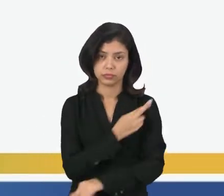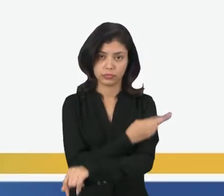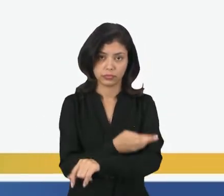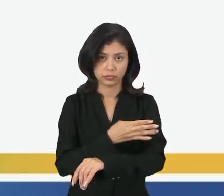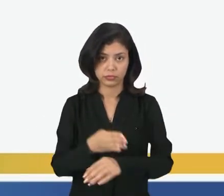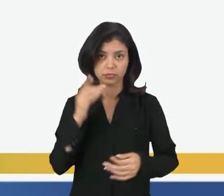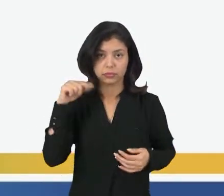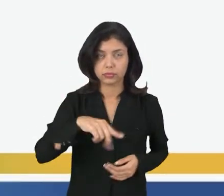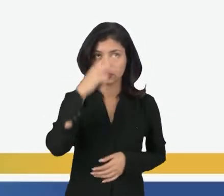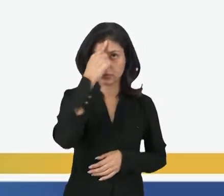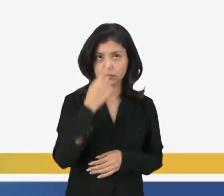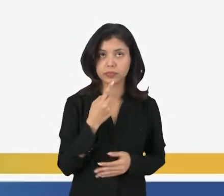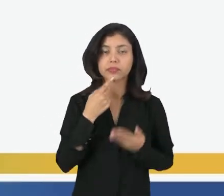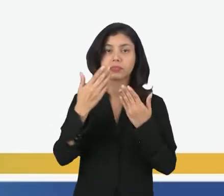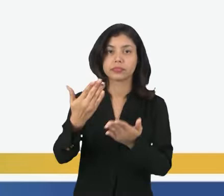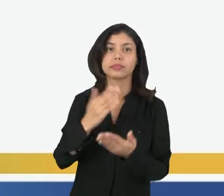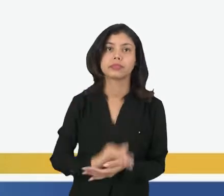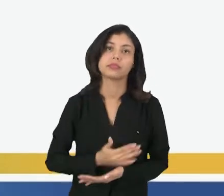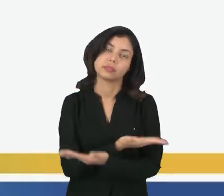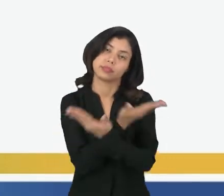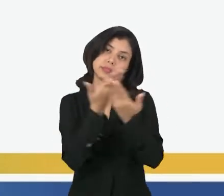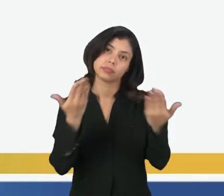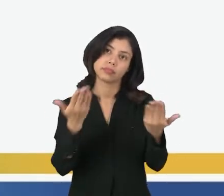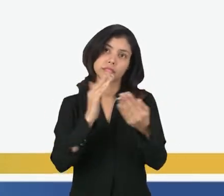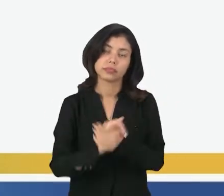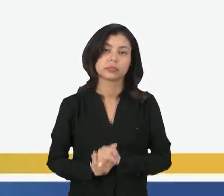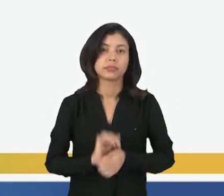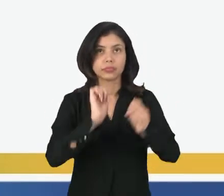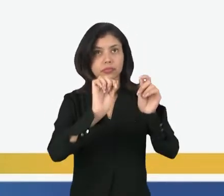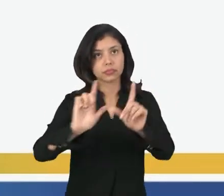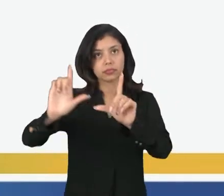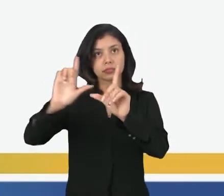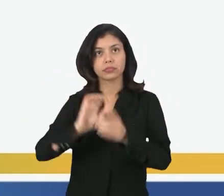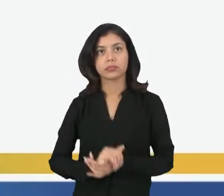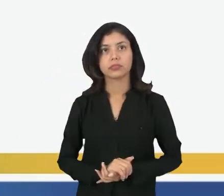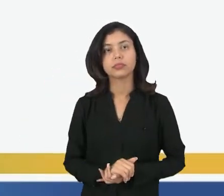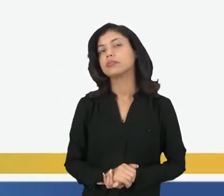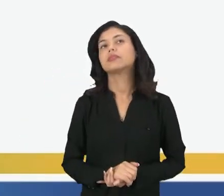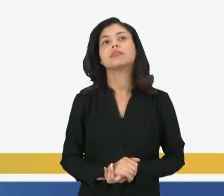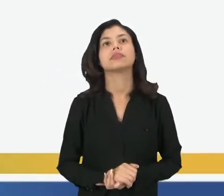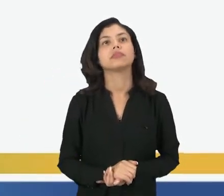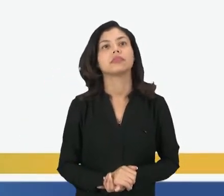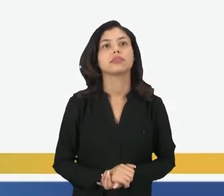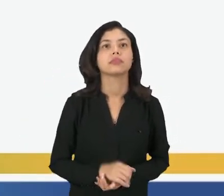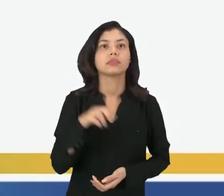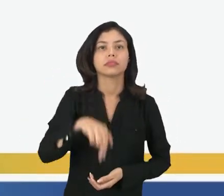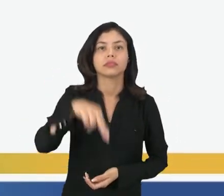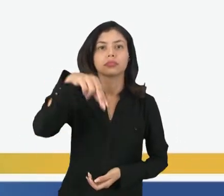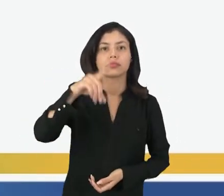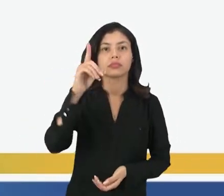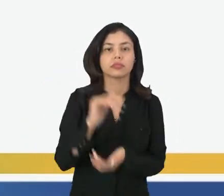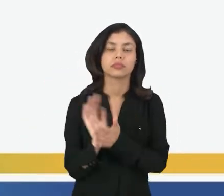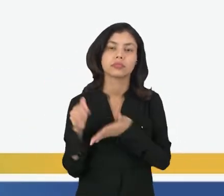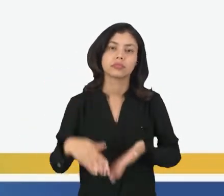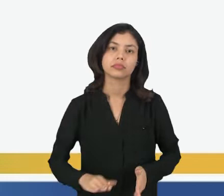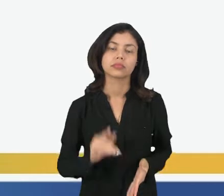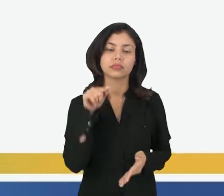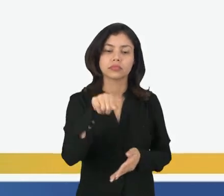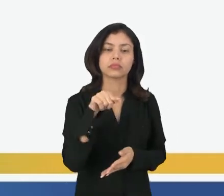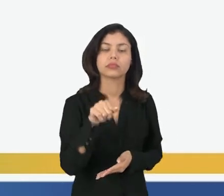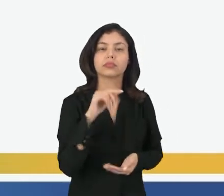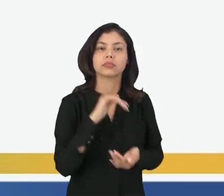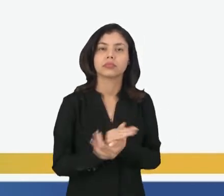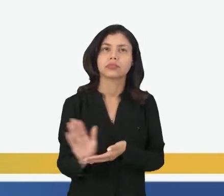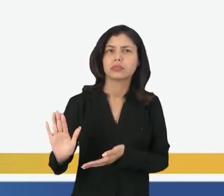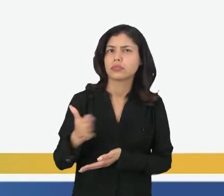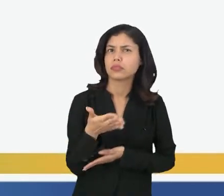Rio Branco. É essa imagem que está sendo representada aí na sua telinha. E os nordestinos, eles chegam a Rio Branco ali